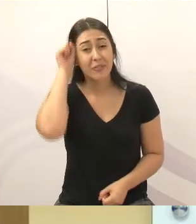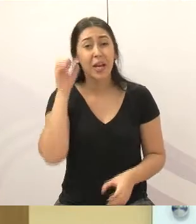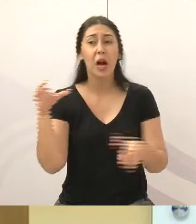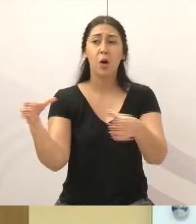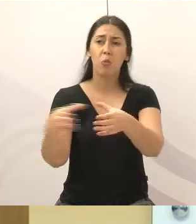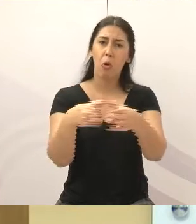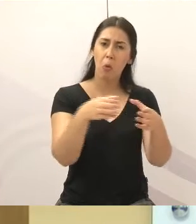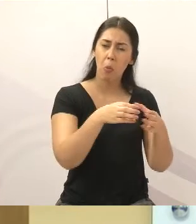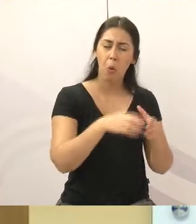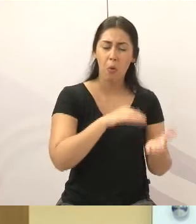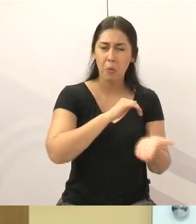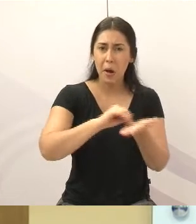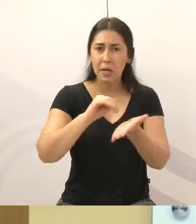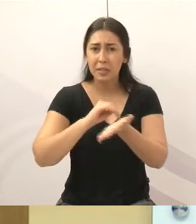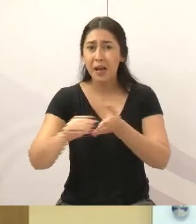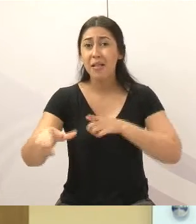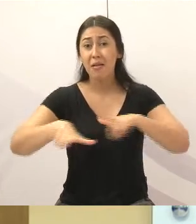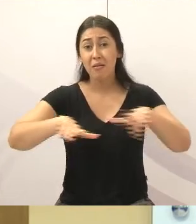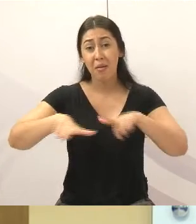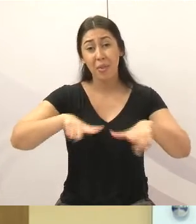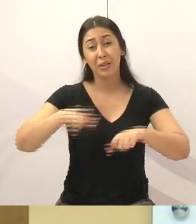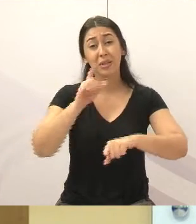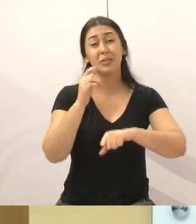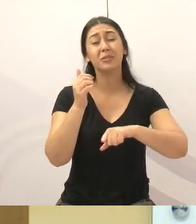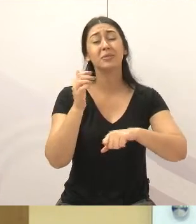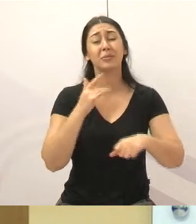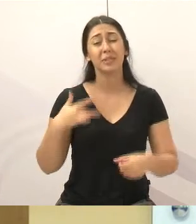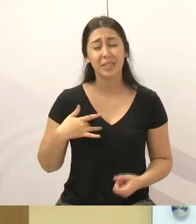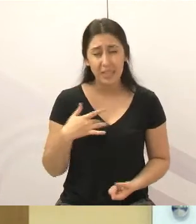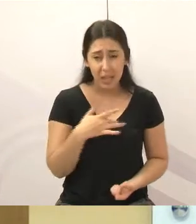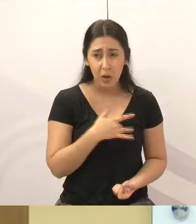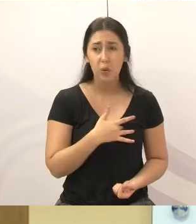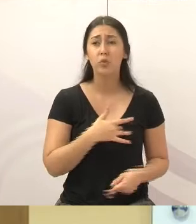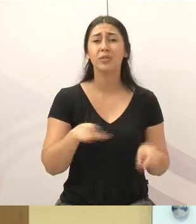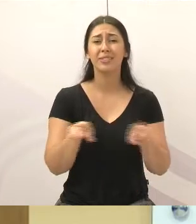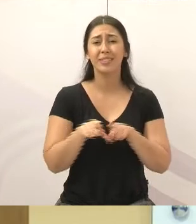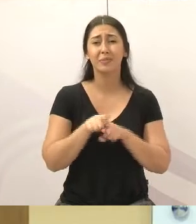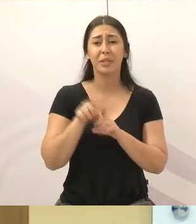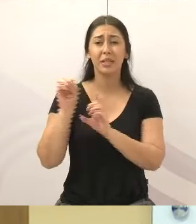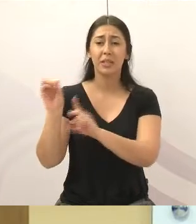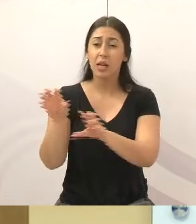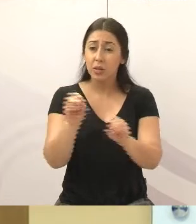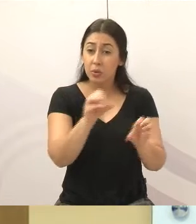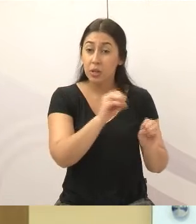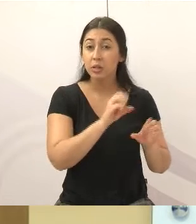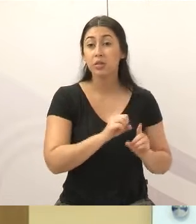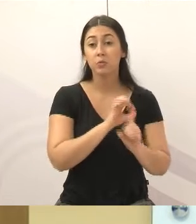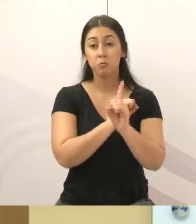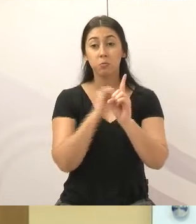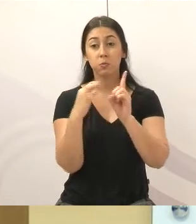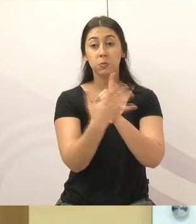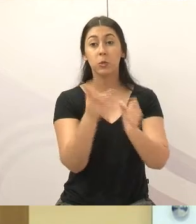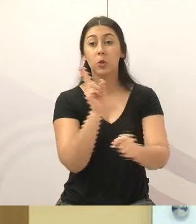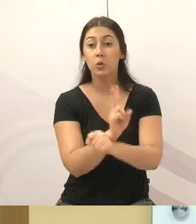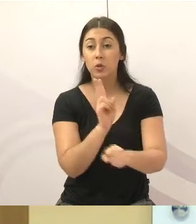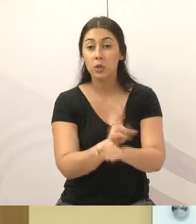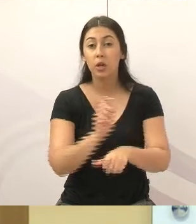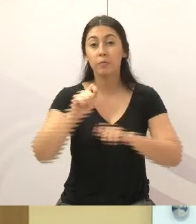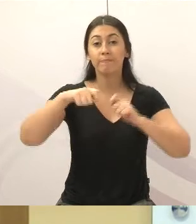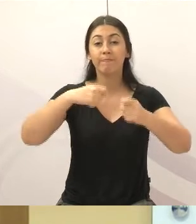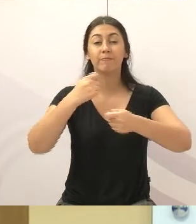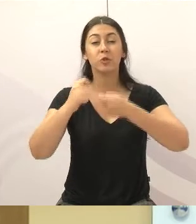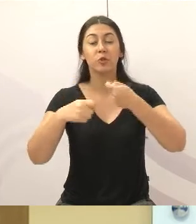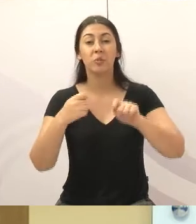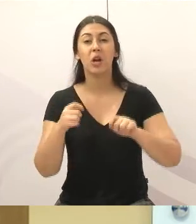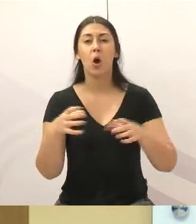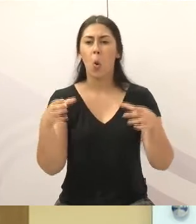de secretários que estão na linha de frente da saúde, da educação, da assistência social, do desenvolvimento econômico.